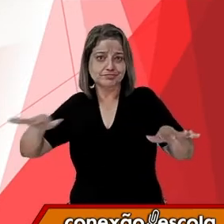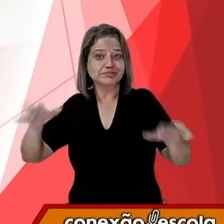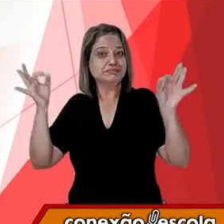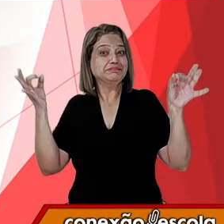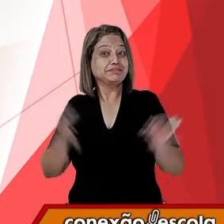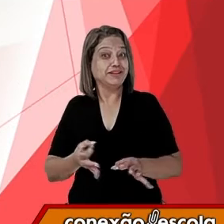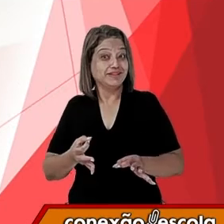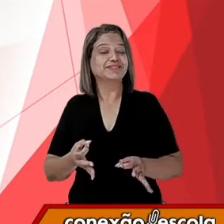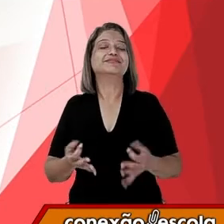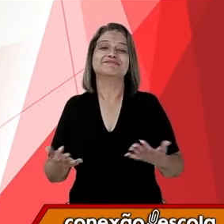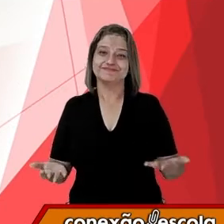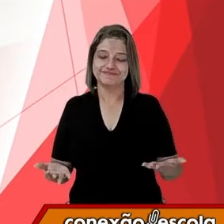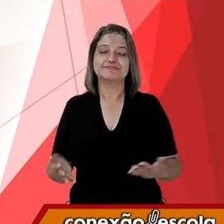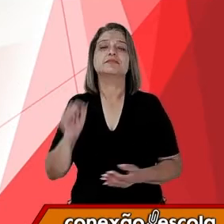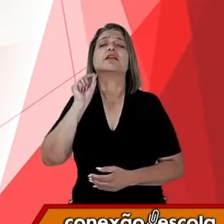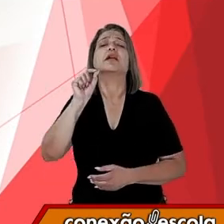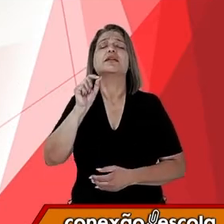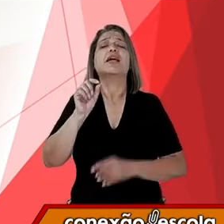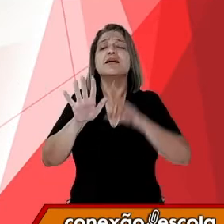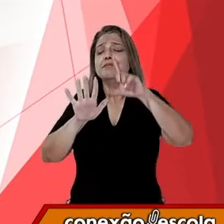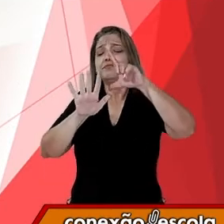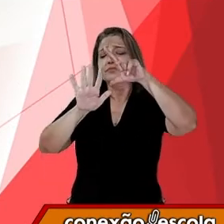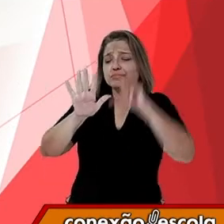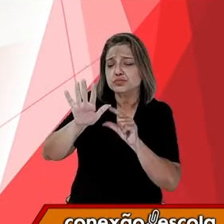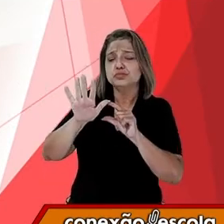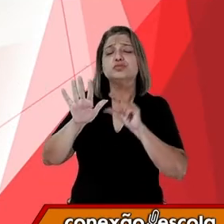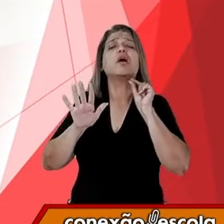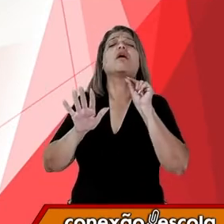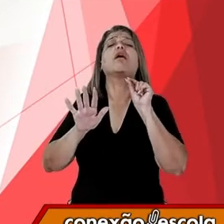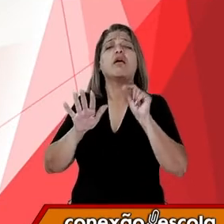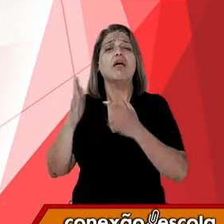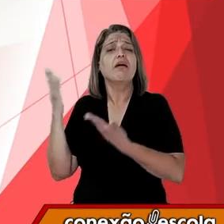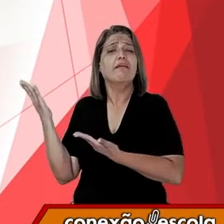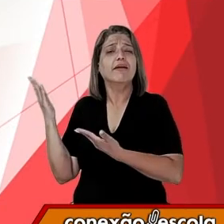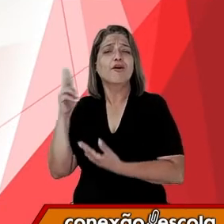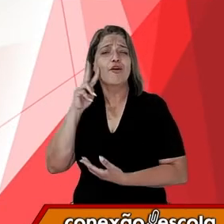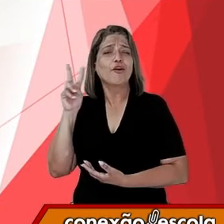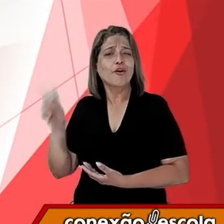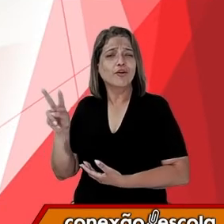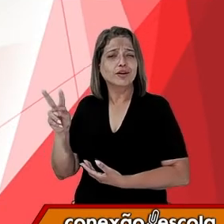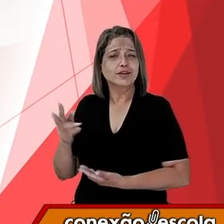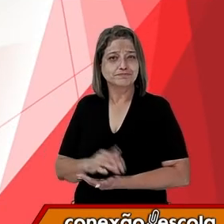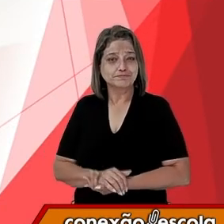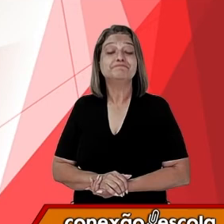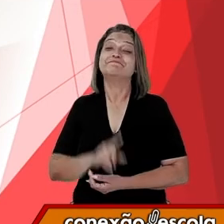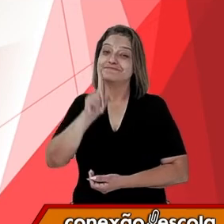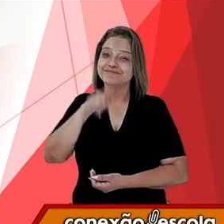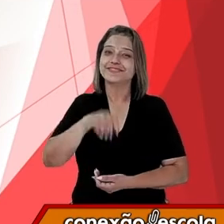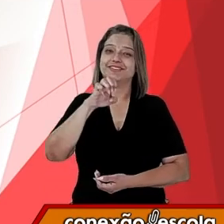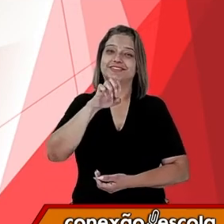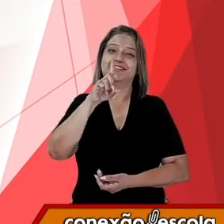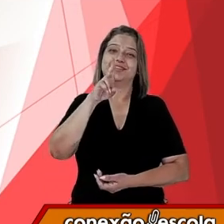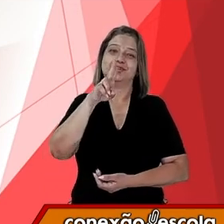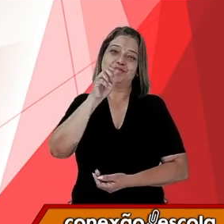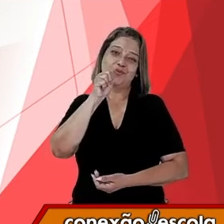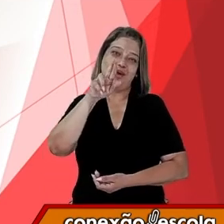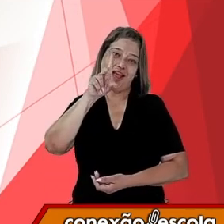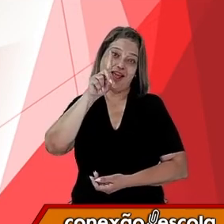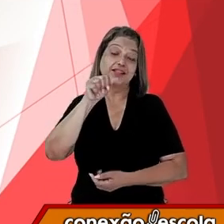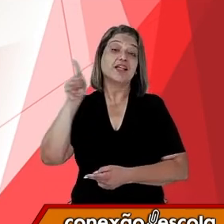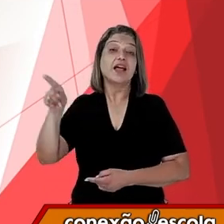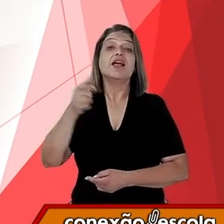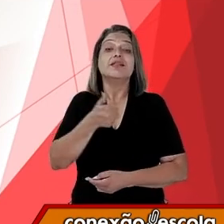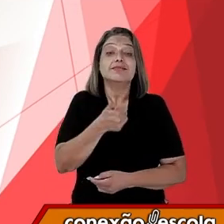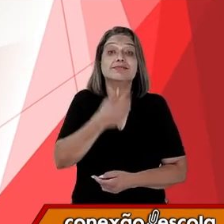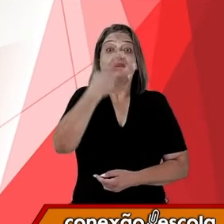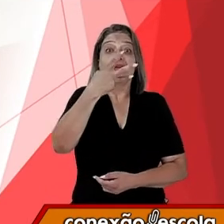E quem possui o palmo menor? É a Eduarda, que ela conseguiu